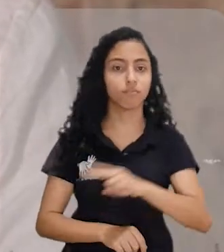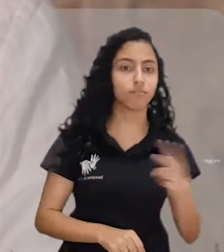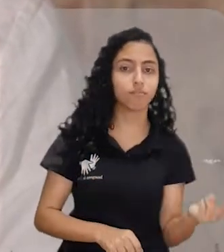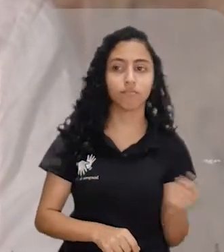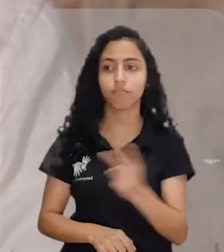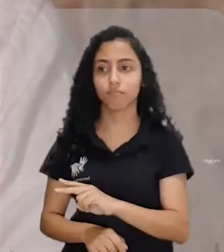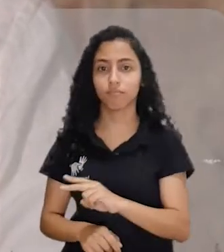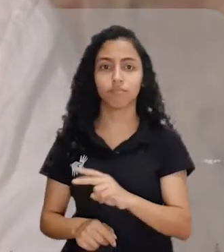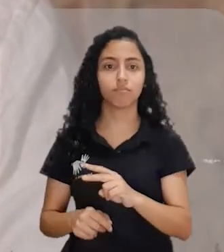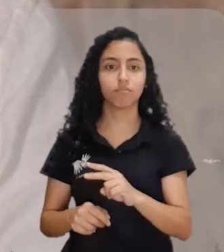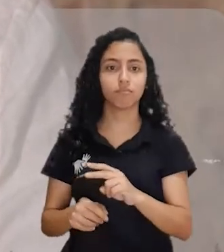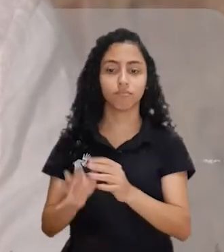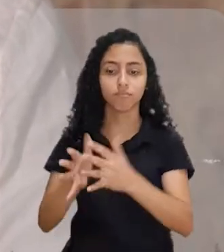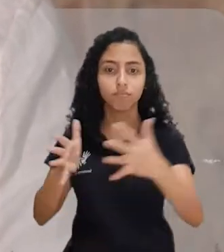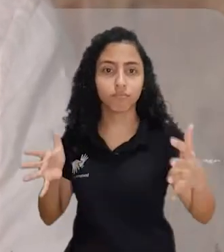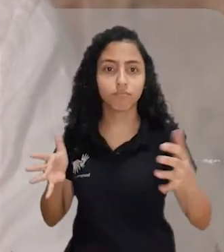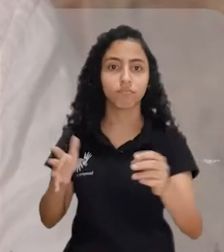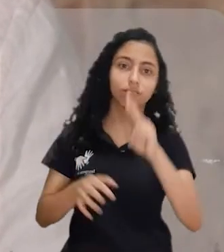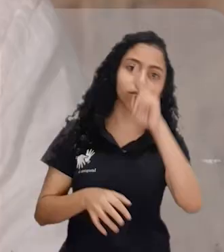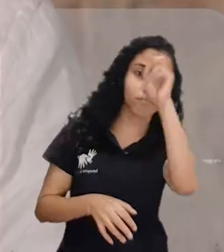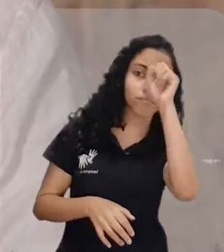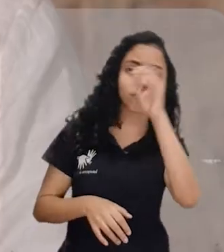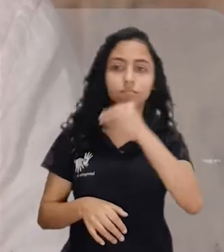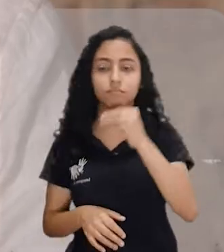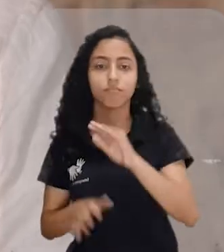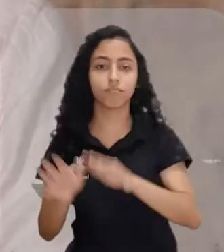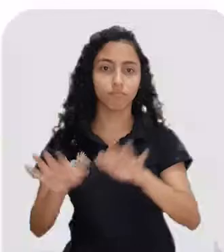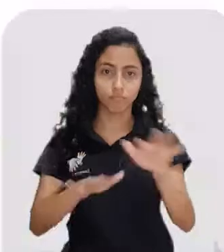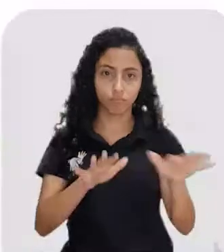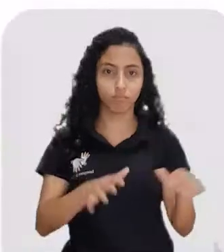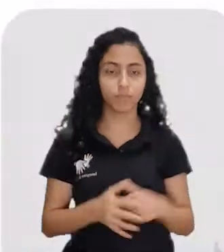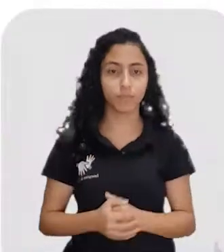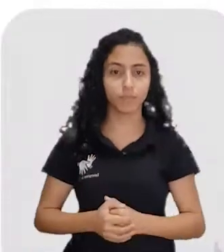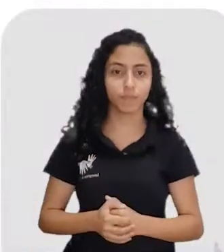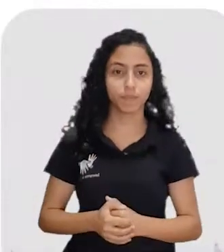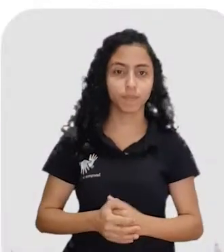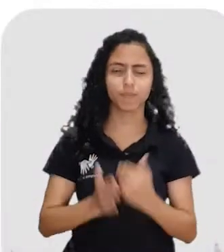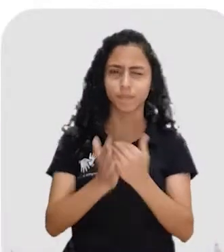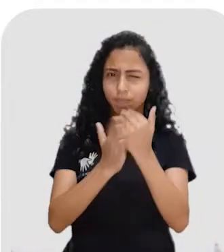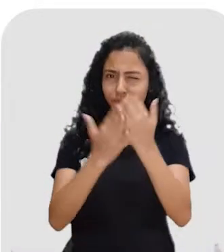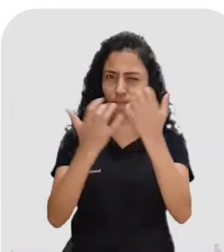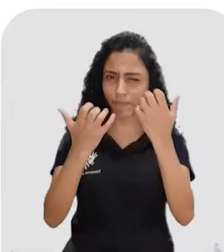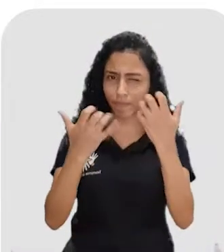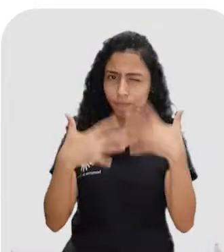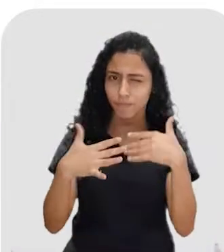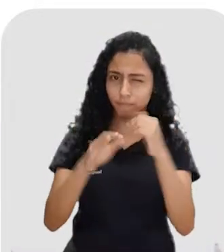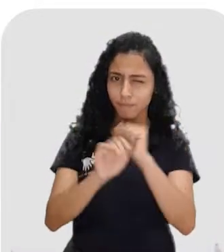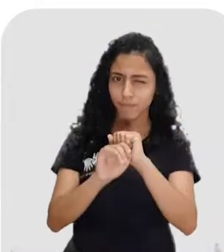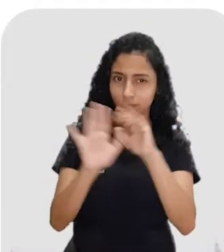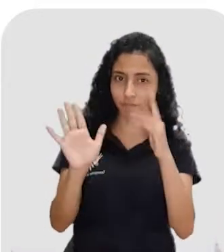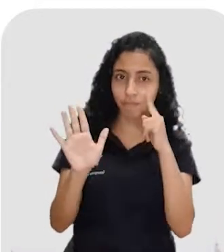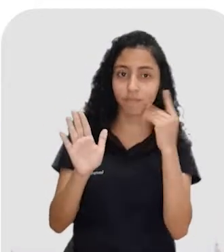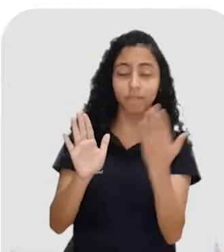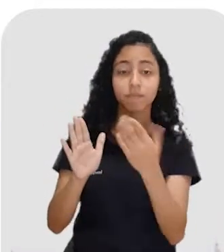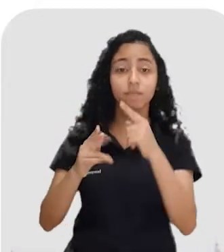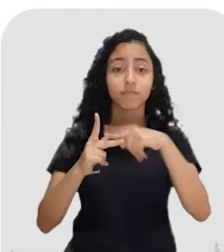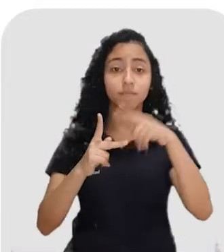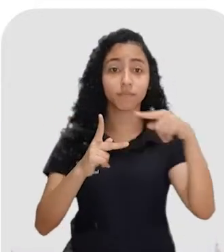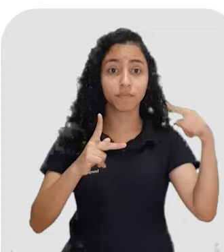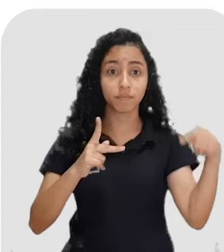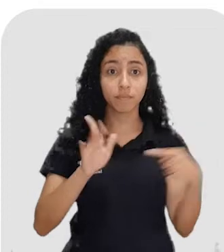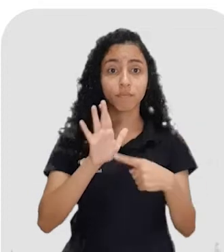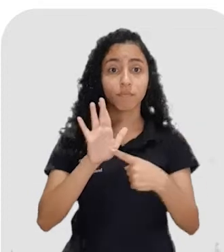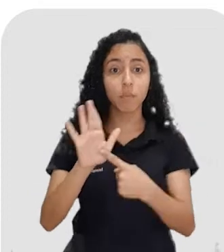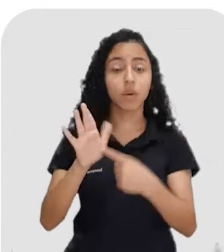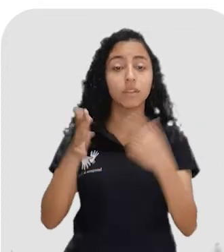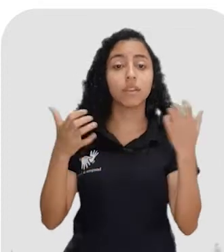vão, né, variar em extensão e intensidade. Para ficar mais claro agora, vamos olhar esse gráfico aqui,